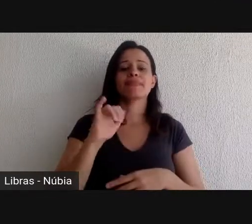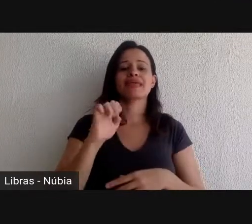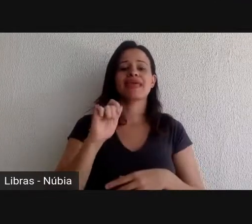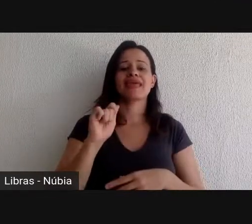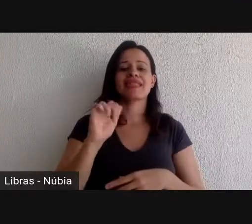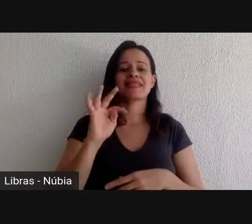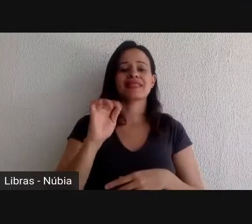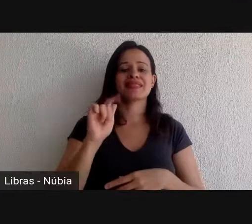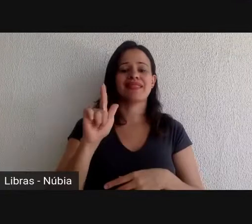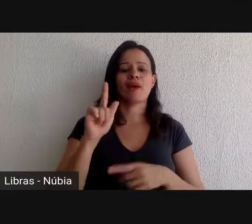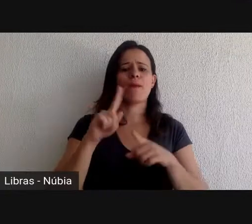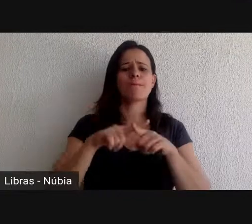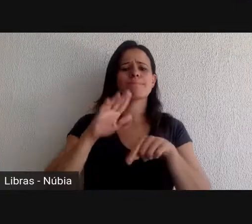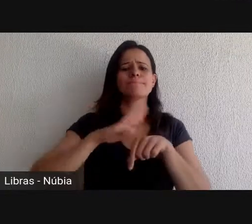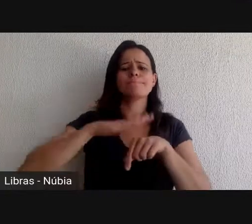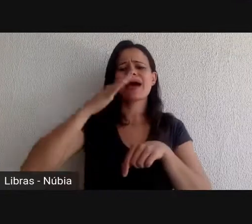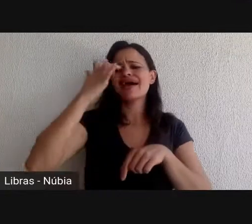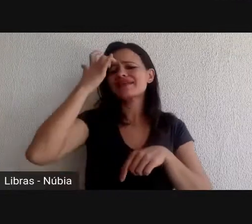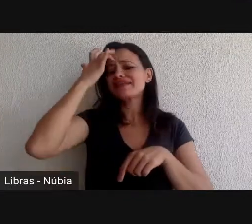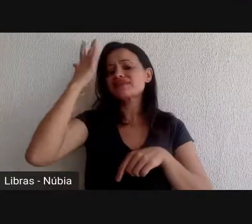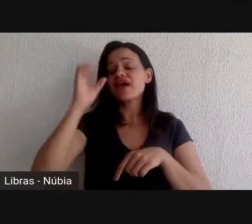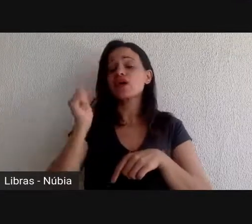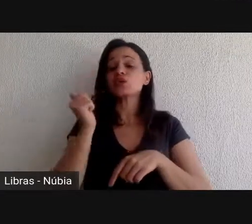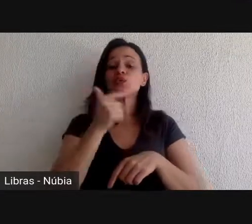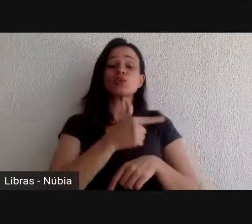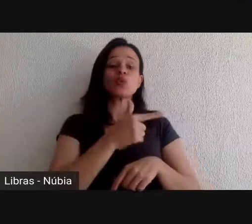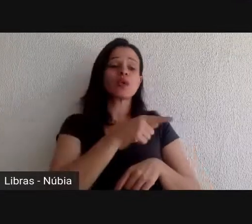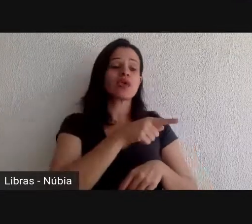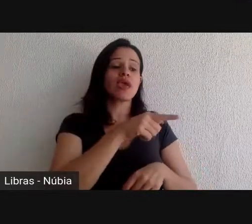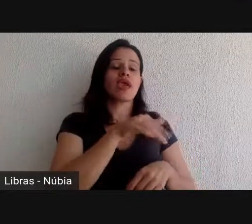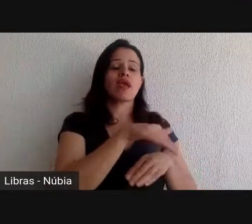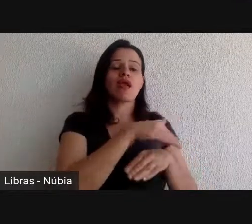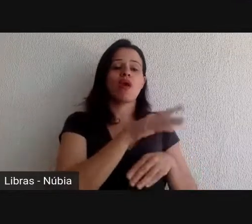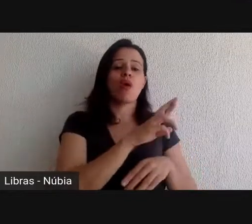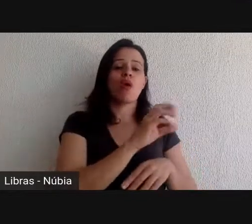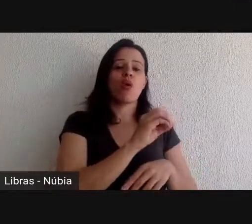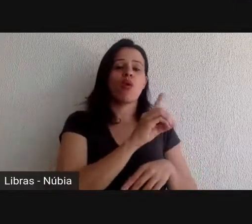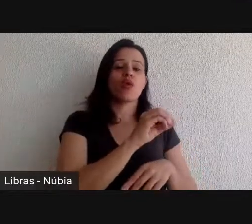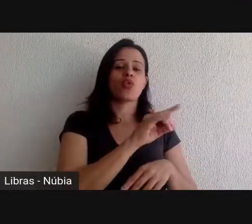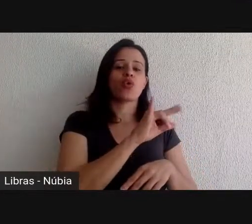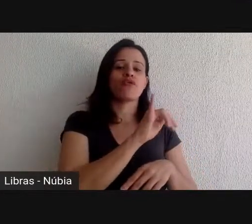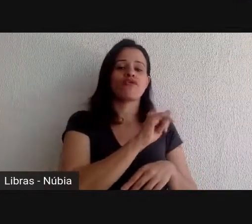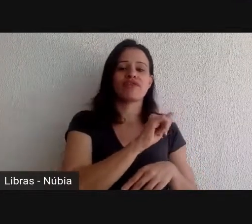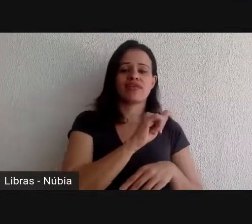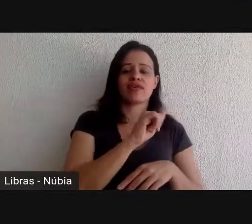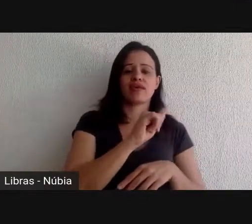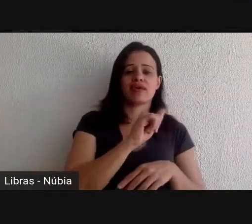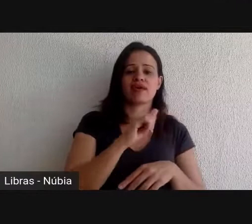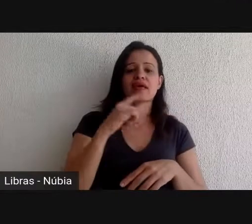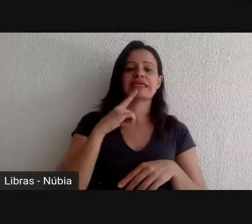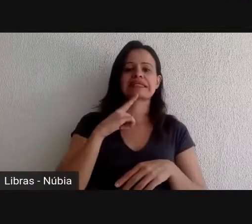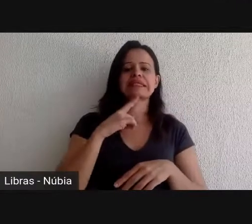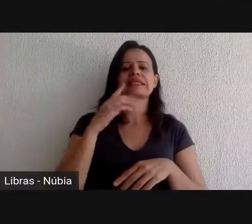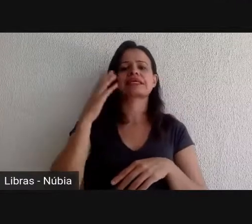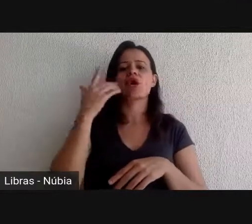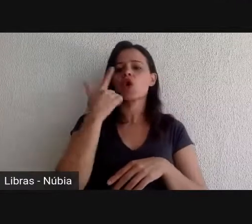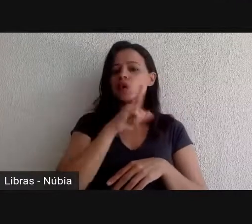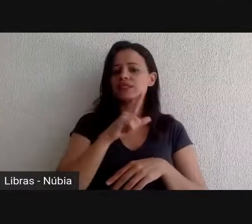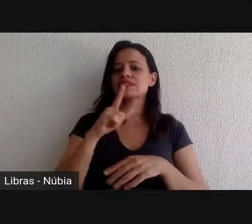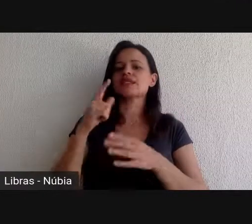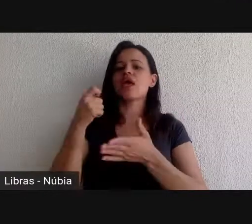muito mais fácil do que de uma rodovia, por exemplo. Então, linha de transmissão, em regra, consegue cumprir os prazos